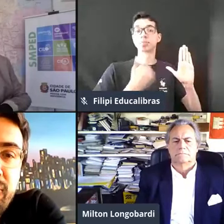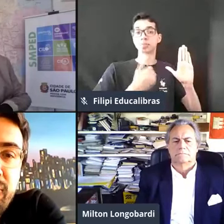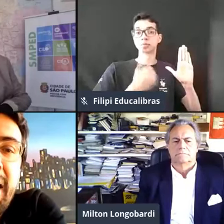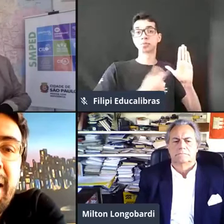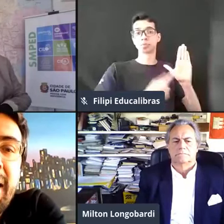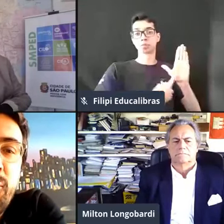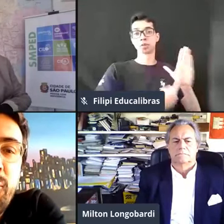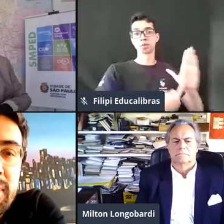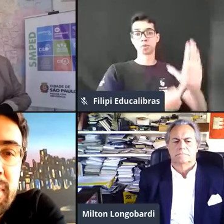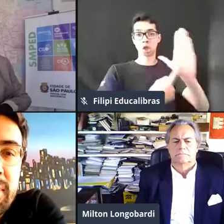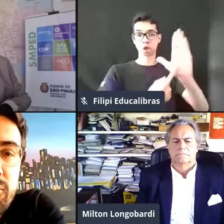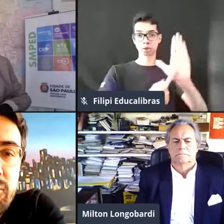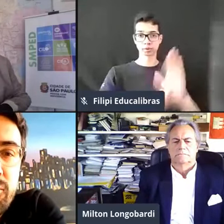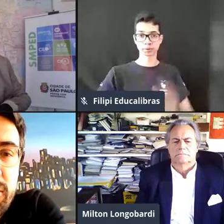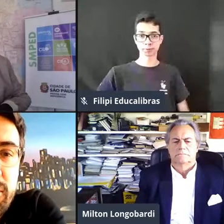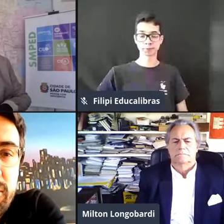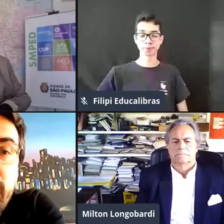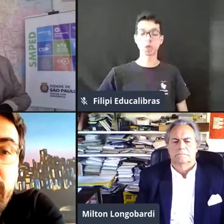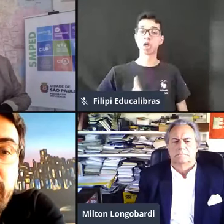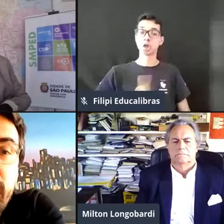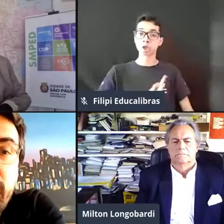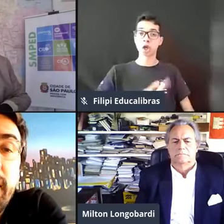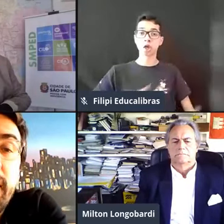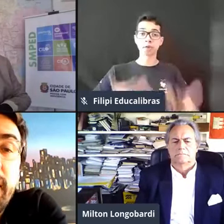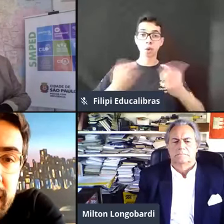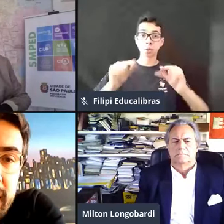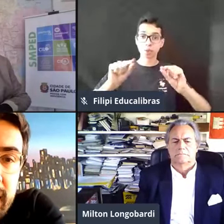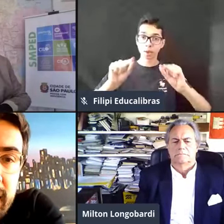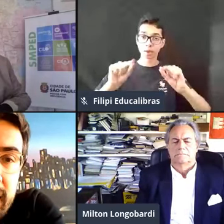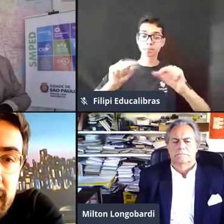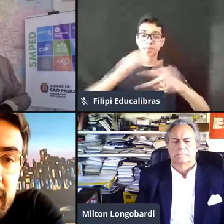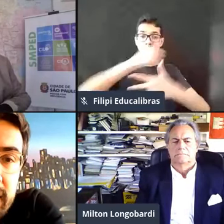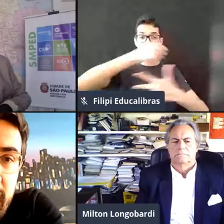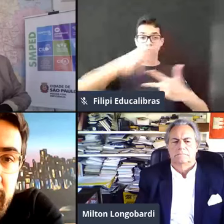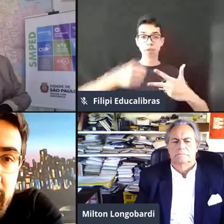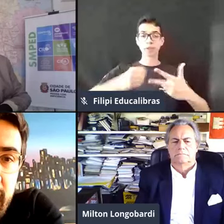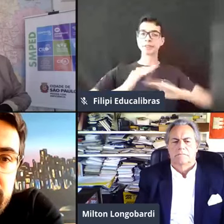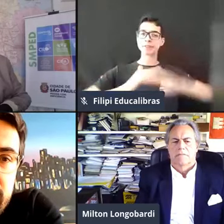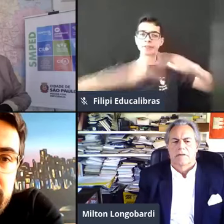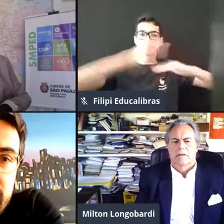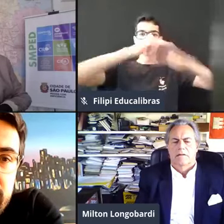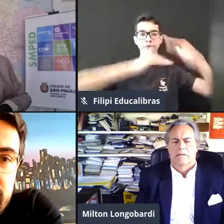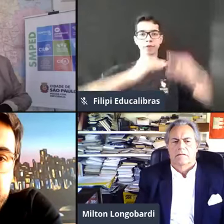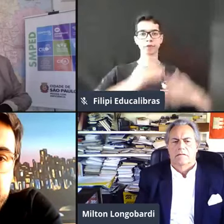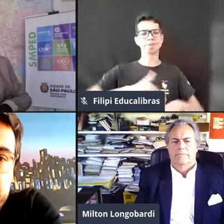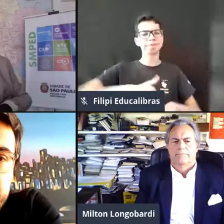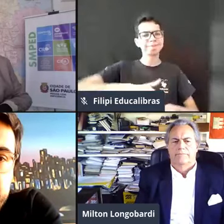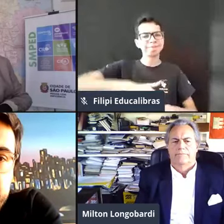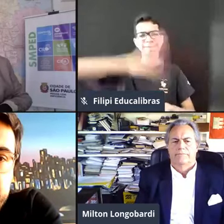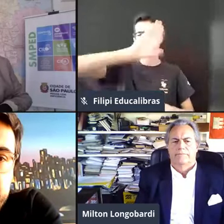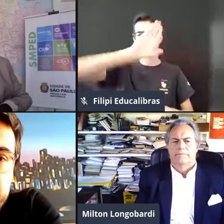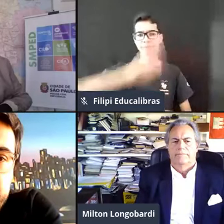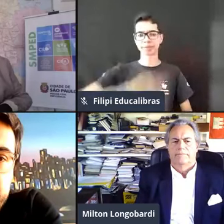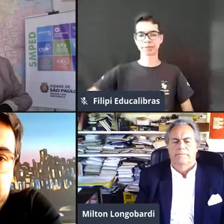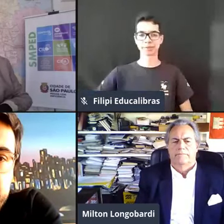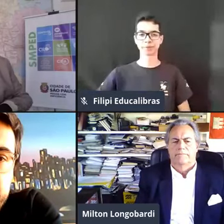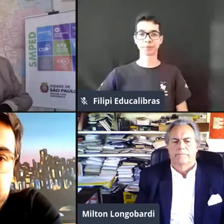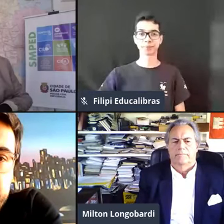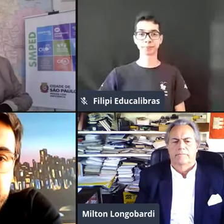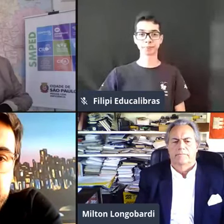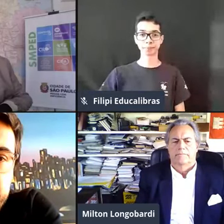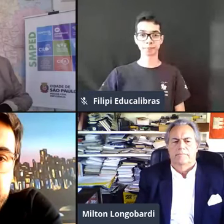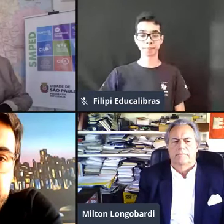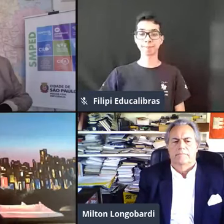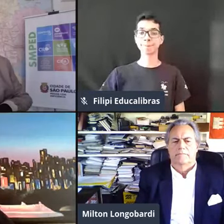mais a boa vontade do poder público em várias esferas. E o nome é Todos pela Acessibilidade,